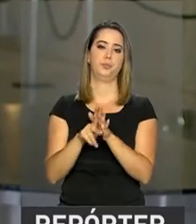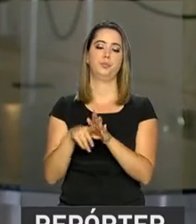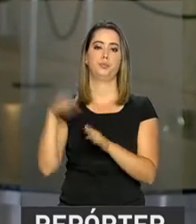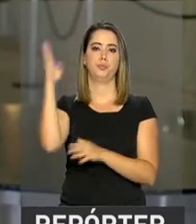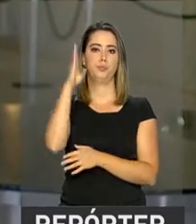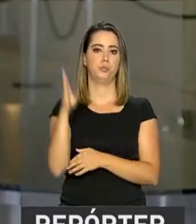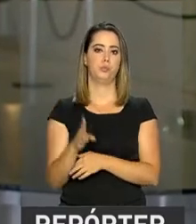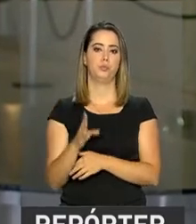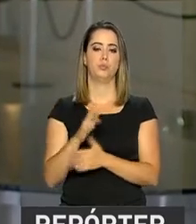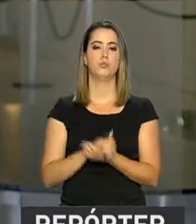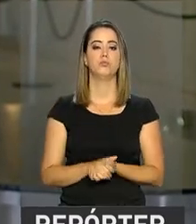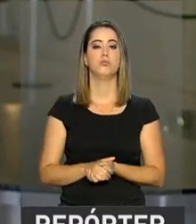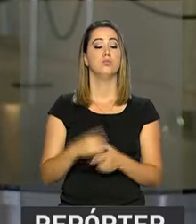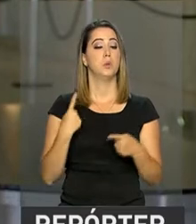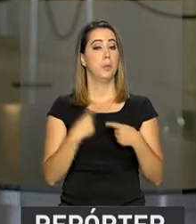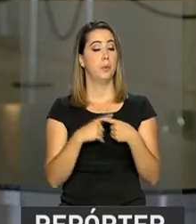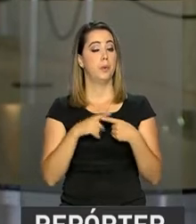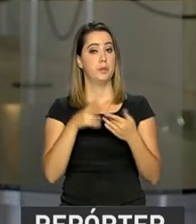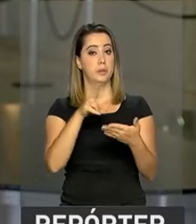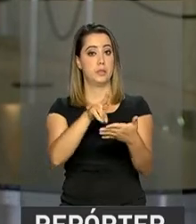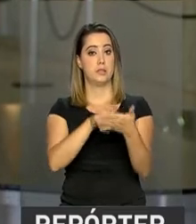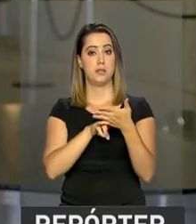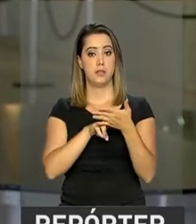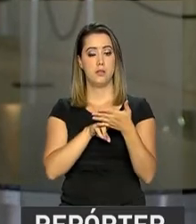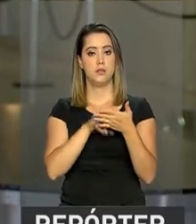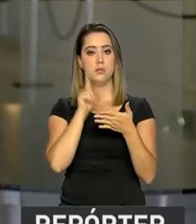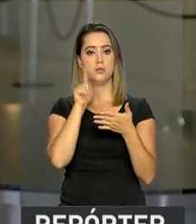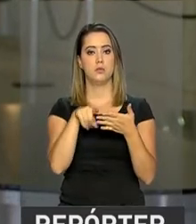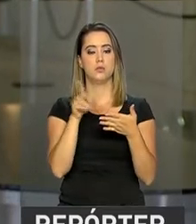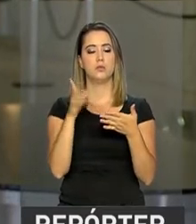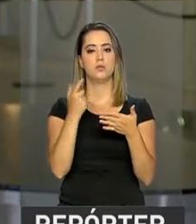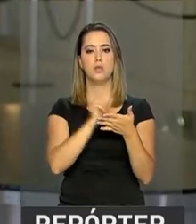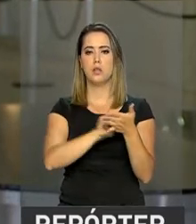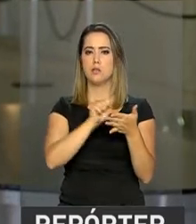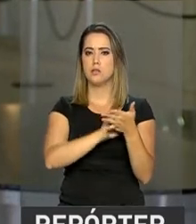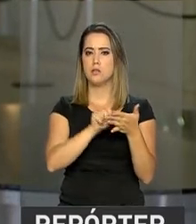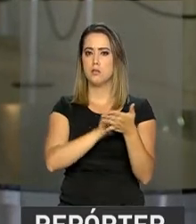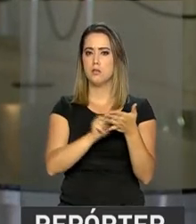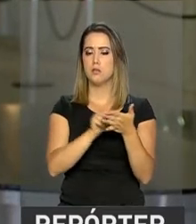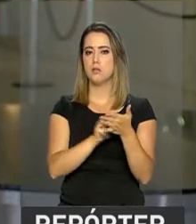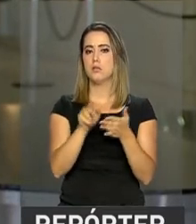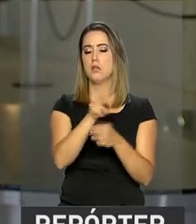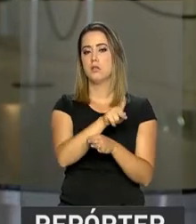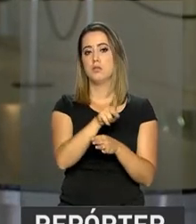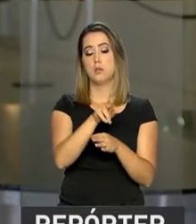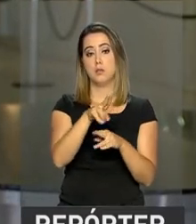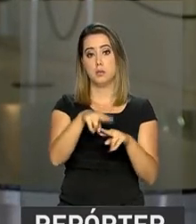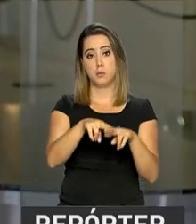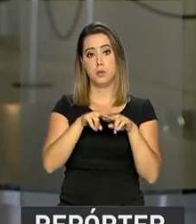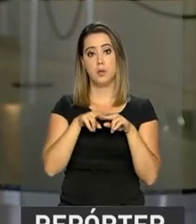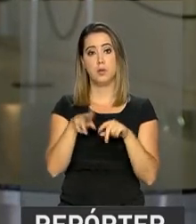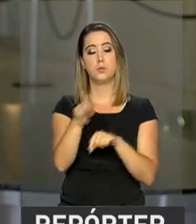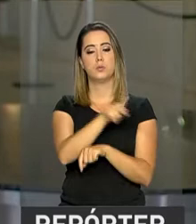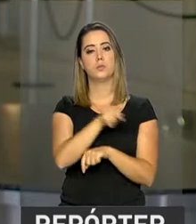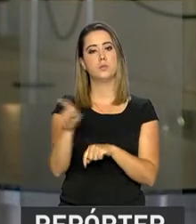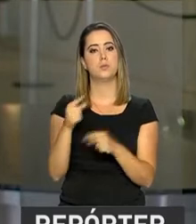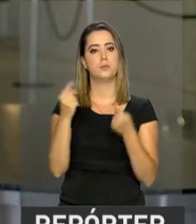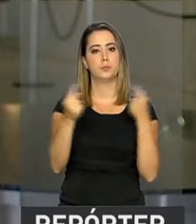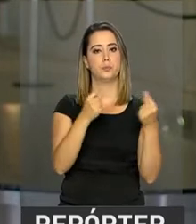aqui no Brasil. Isso porque essas cartas credenciais são subscritas pelos chefes de Estado dos países de